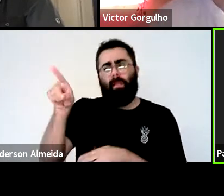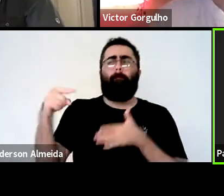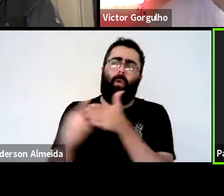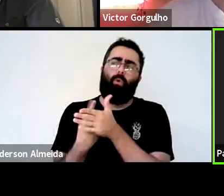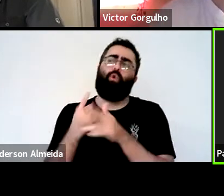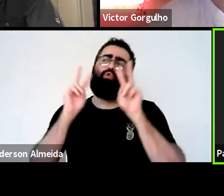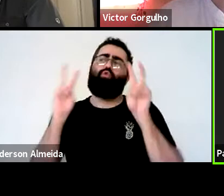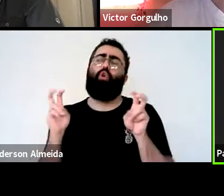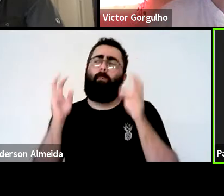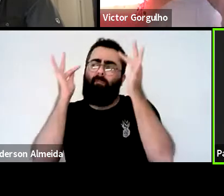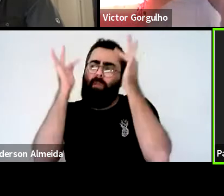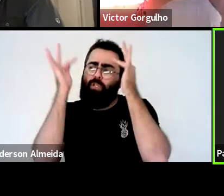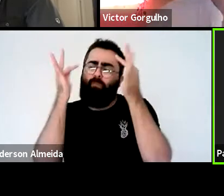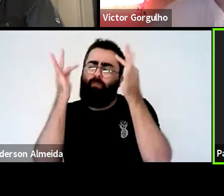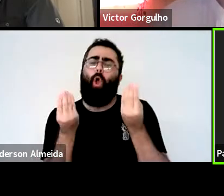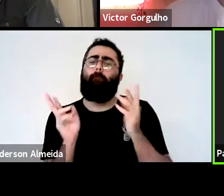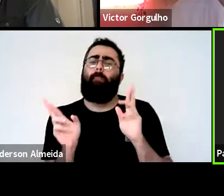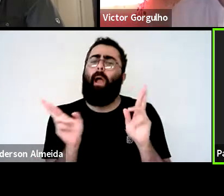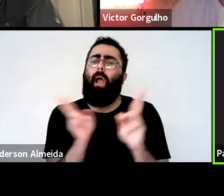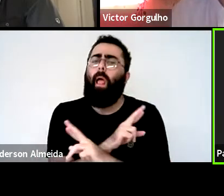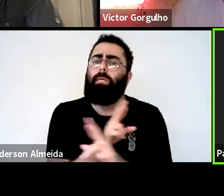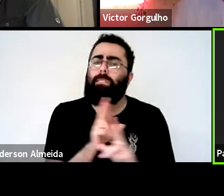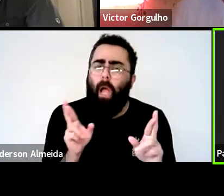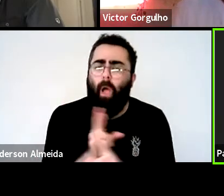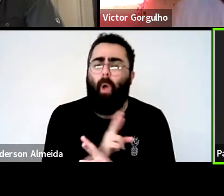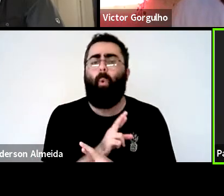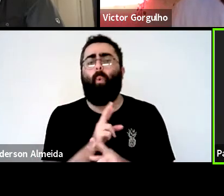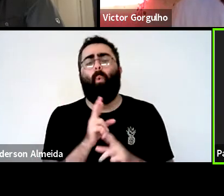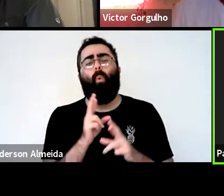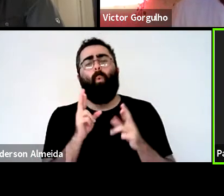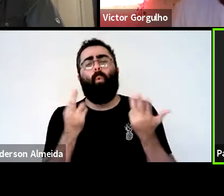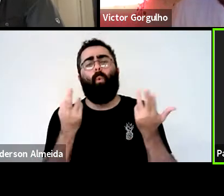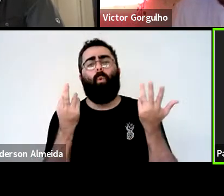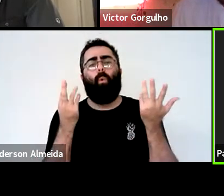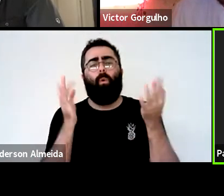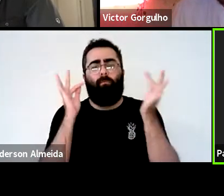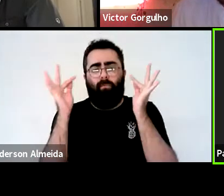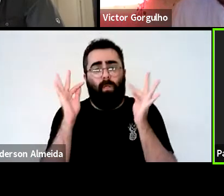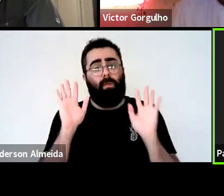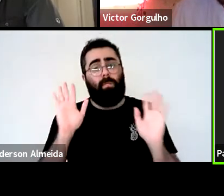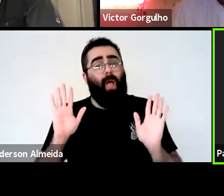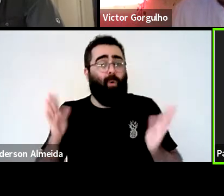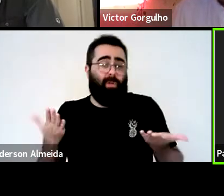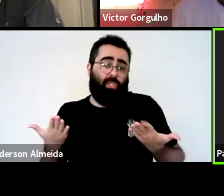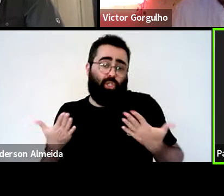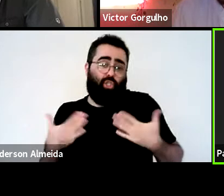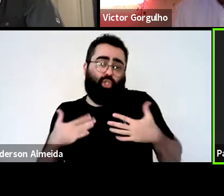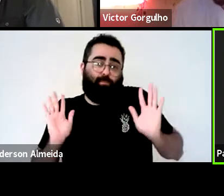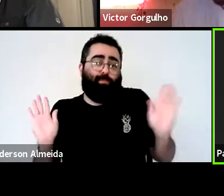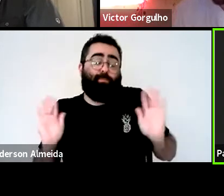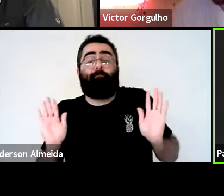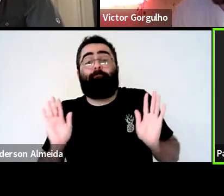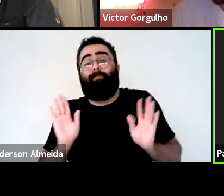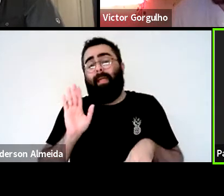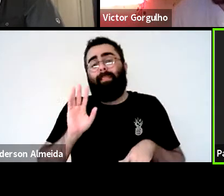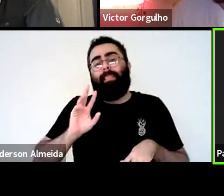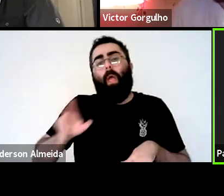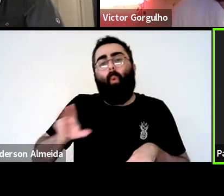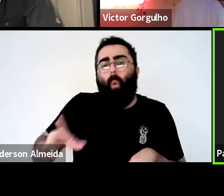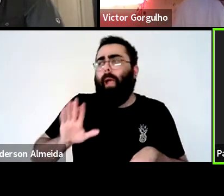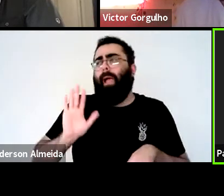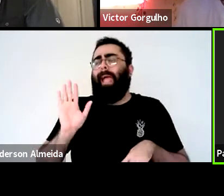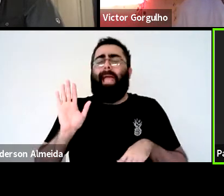trabalho se relacionava, eu fiquei tipo, ai, filosofia. Tinha tipo, ai, não é isso e tal. Mas